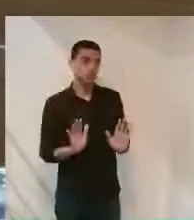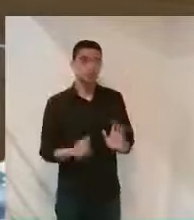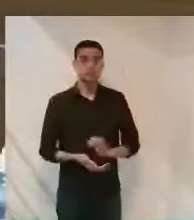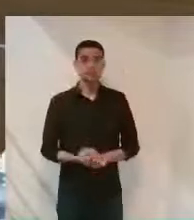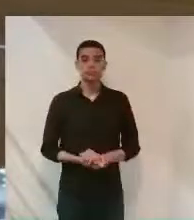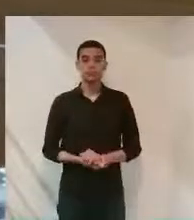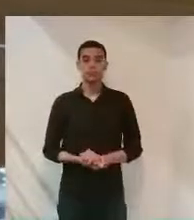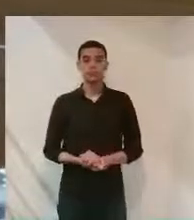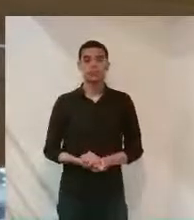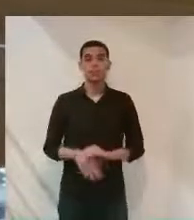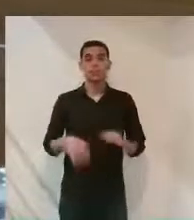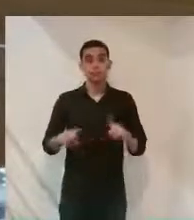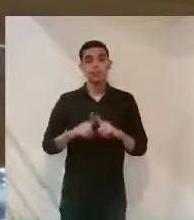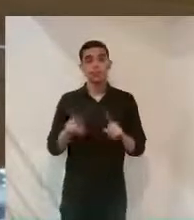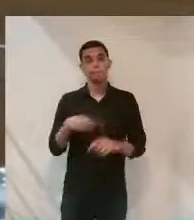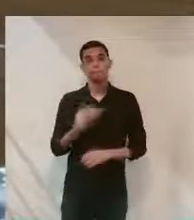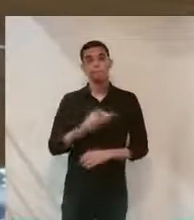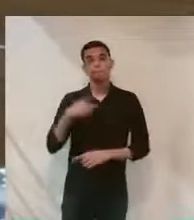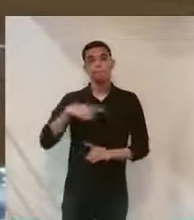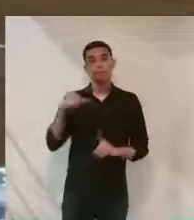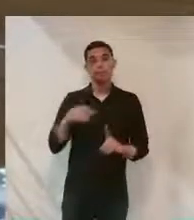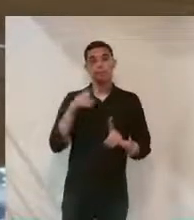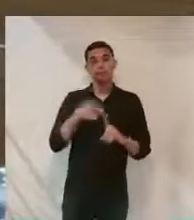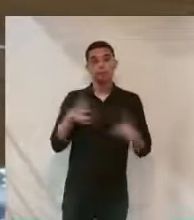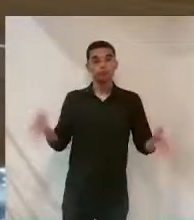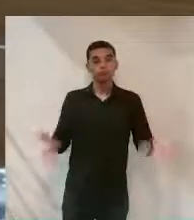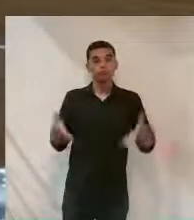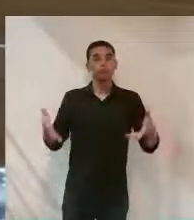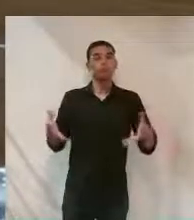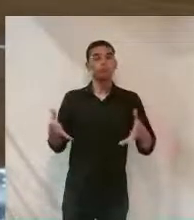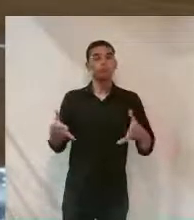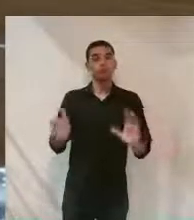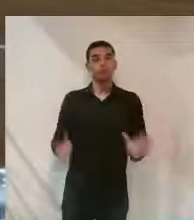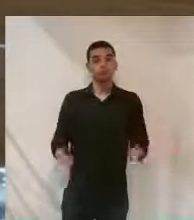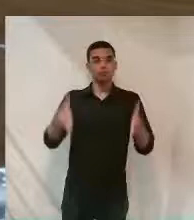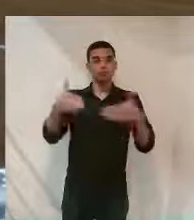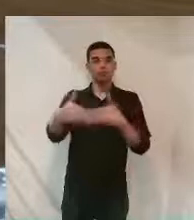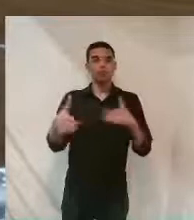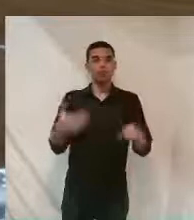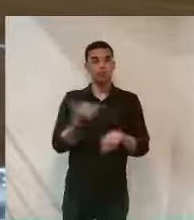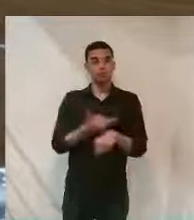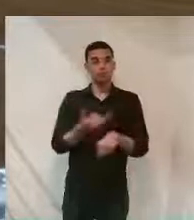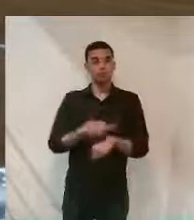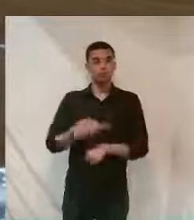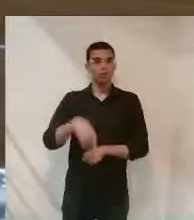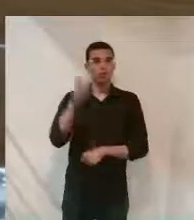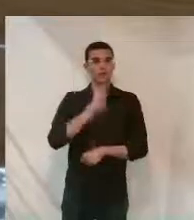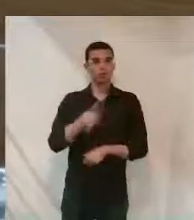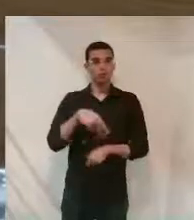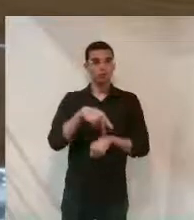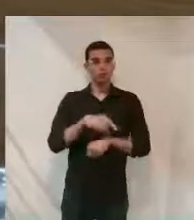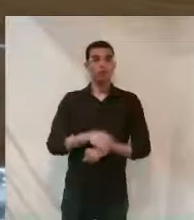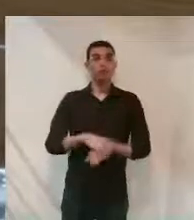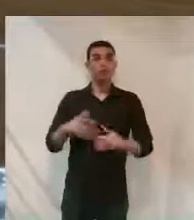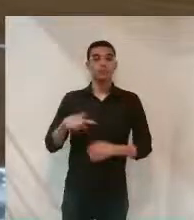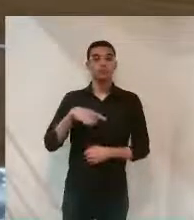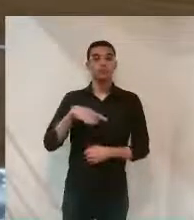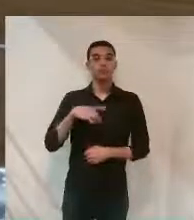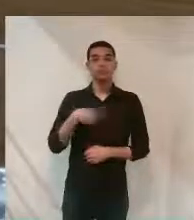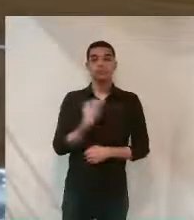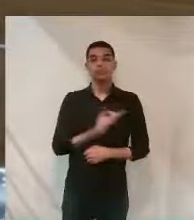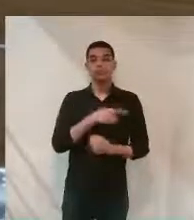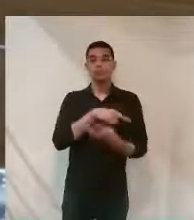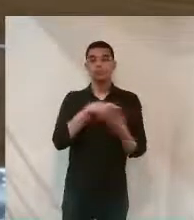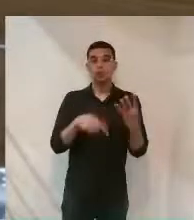latas de aço no país. Então, a gente constituiu o programa lá em 2012, com quatro pilares. Um dos pilares são